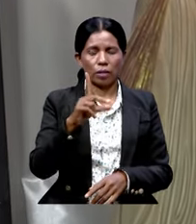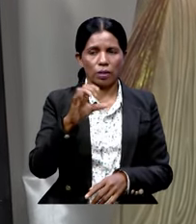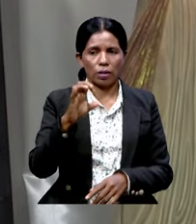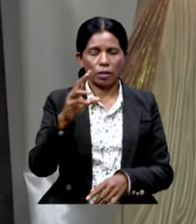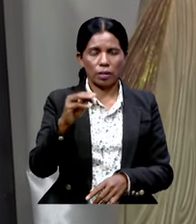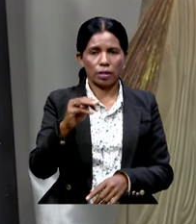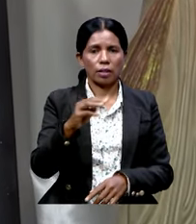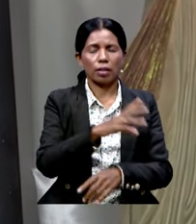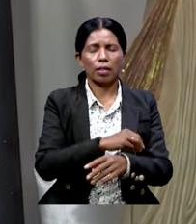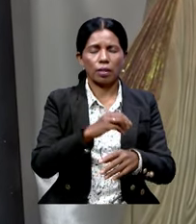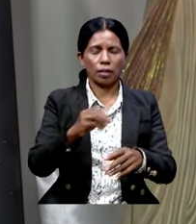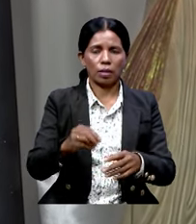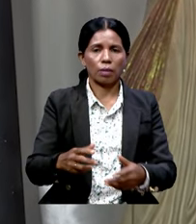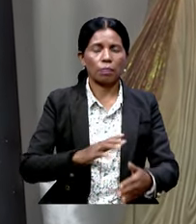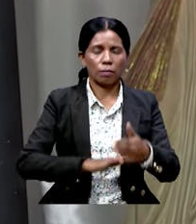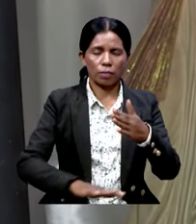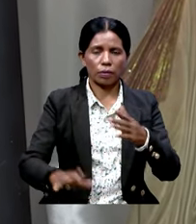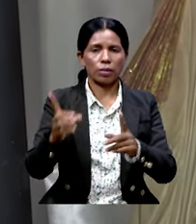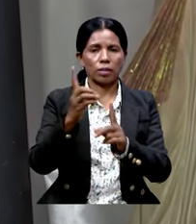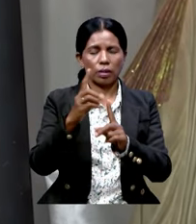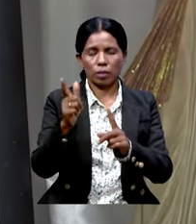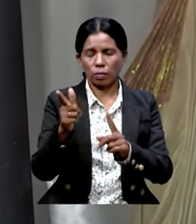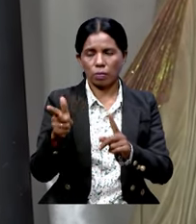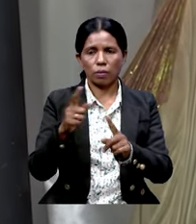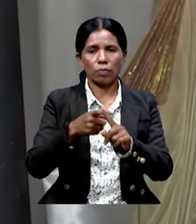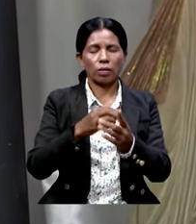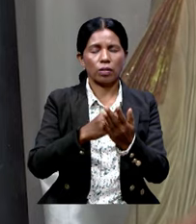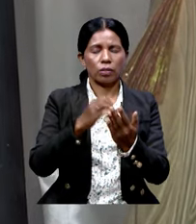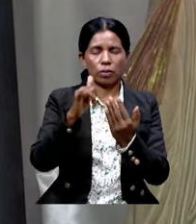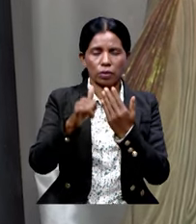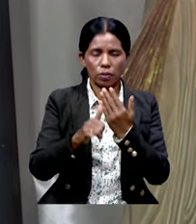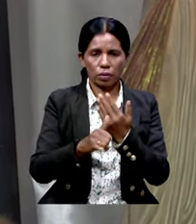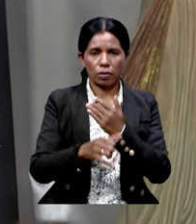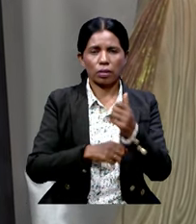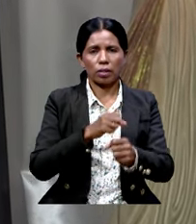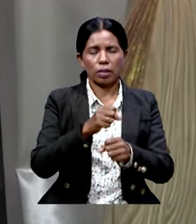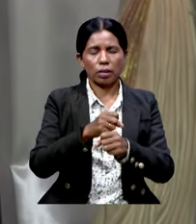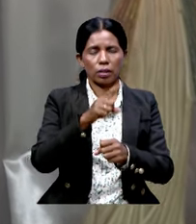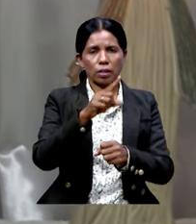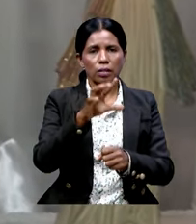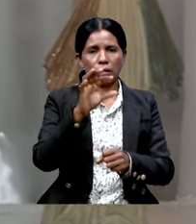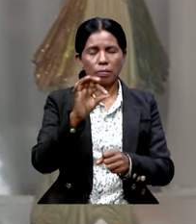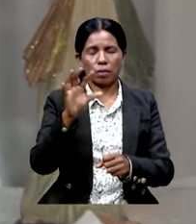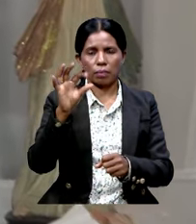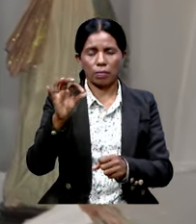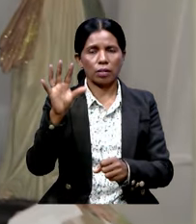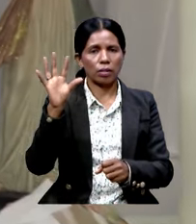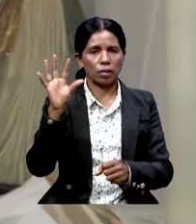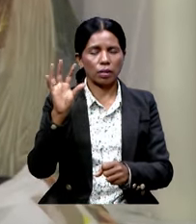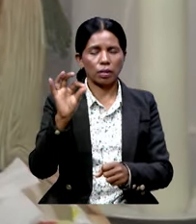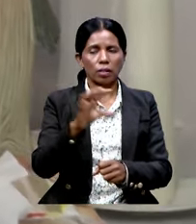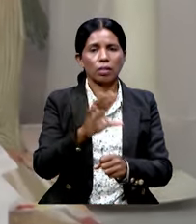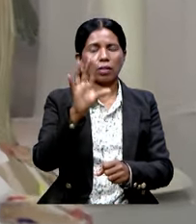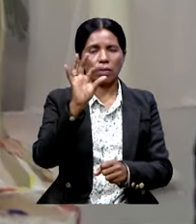Meta Malik, Moris e Loron Ruanulo, Fulan Júlio, tinham reunida a Tucia Limanulo Recensia, e o oitavo